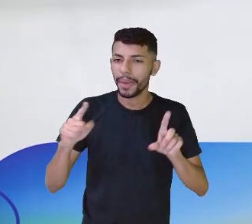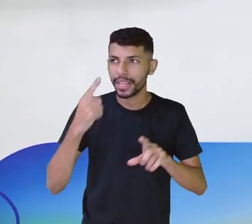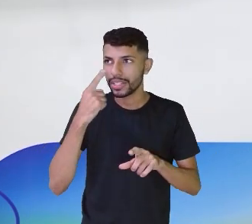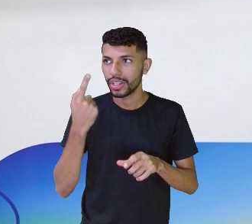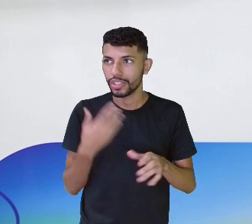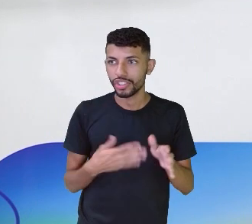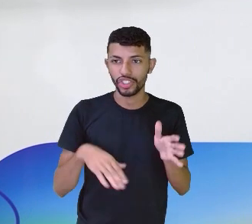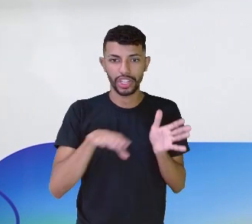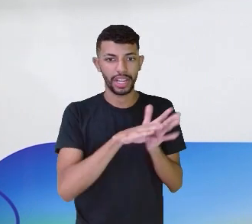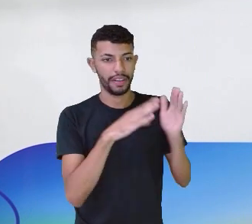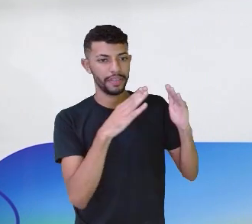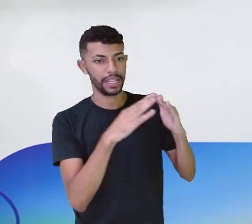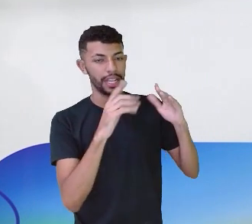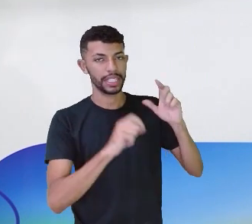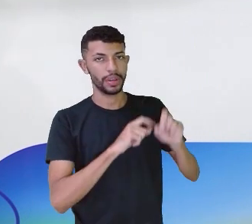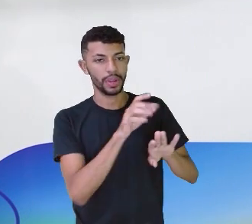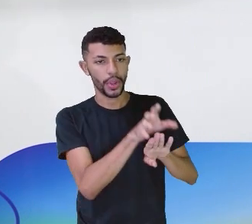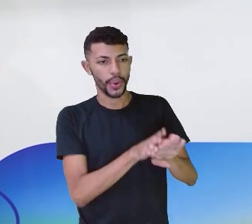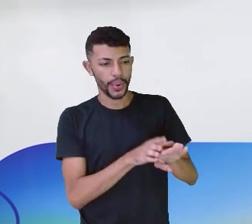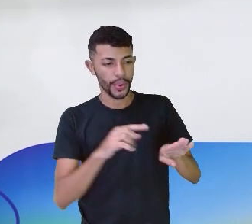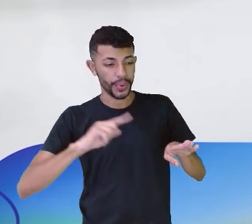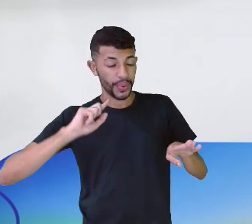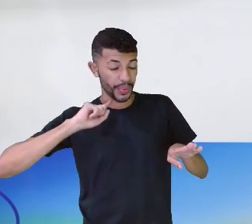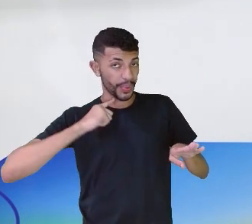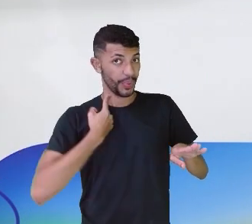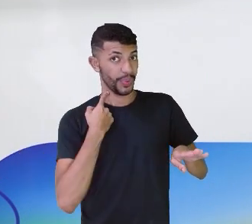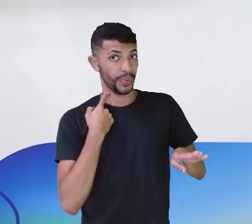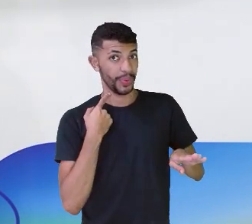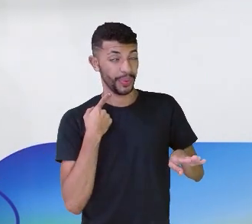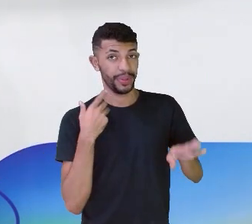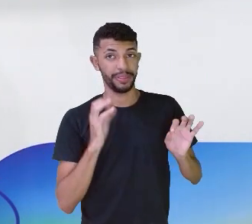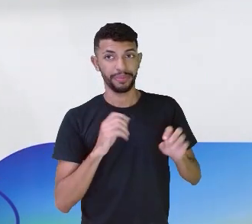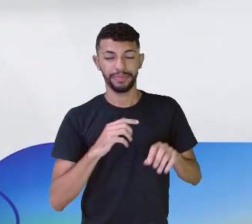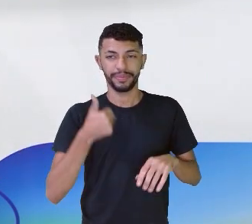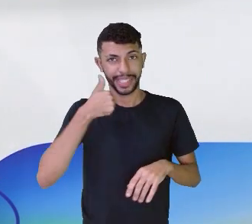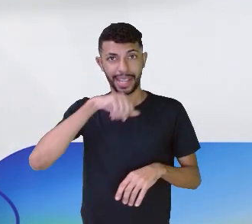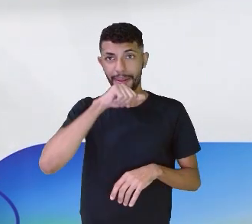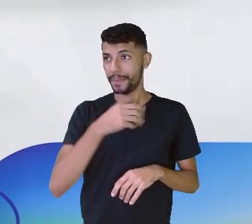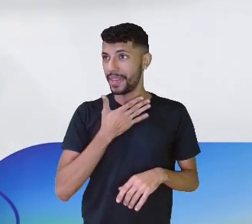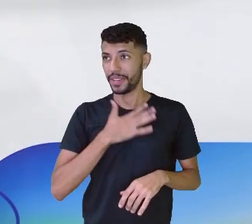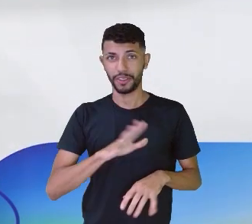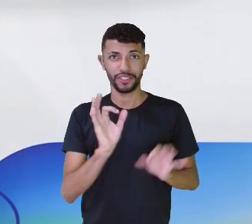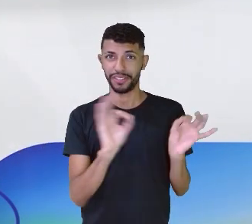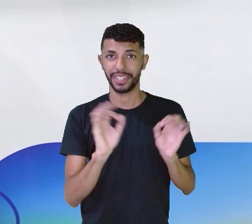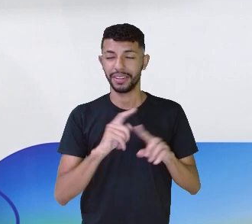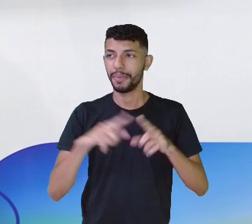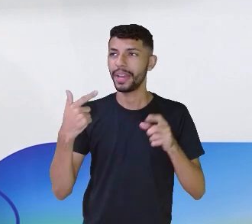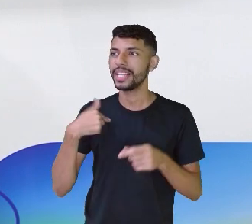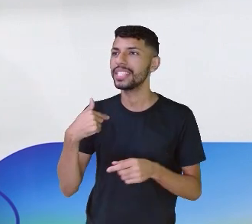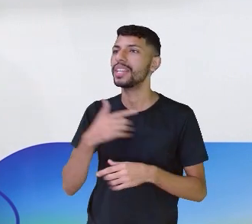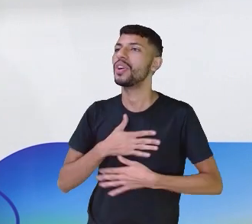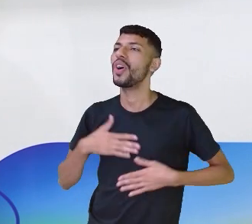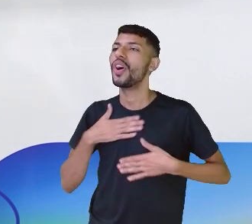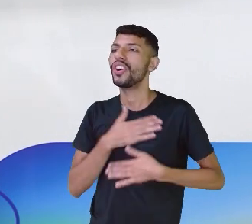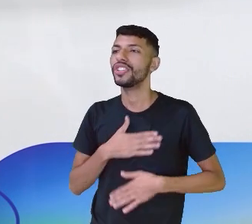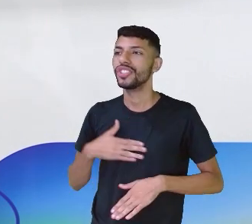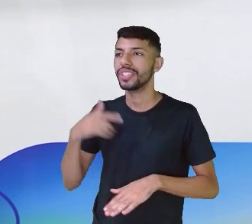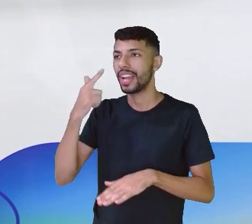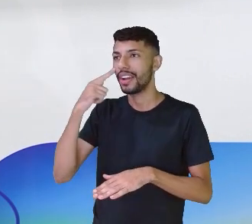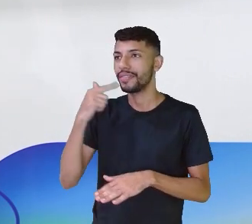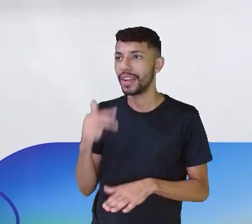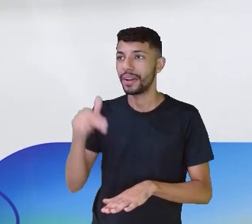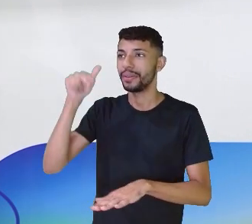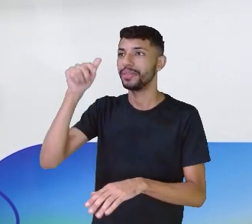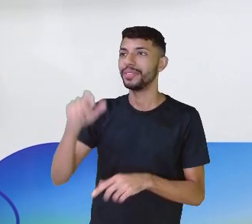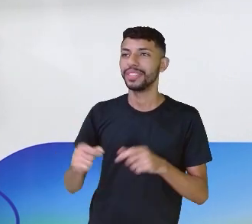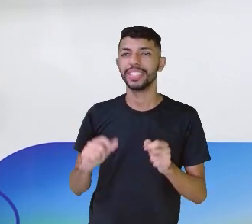com um tênis sujo de lama. Minha mãe não gostava muito, mas eu adorava sair pisando nas poças. Não façam